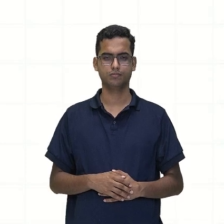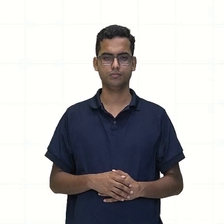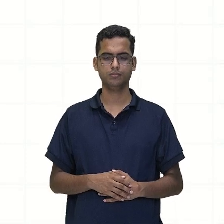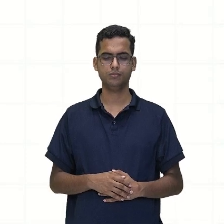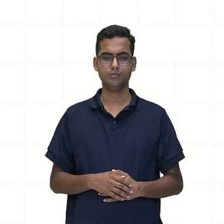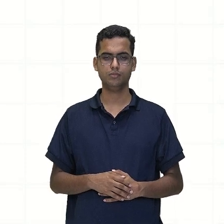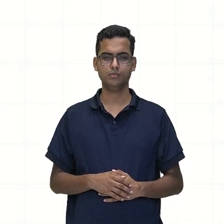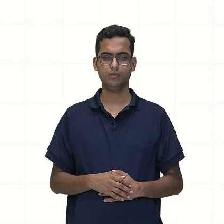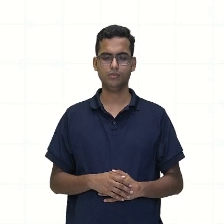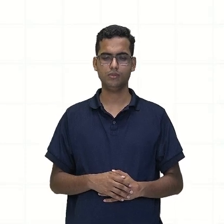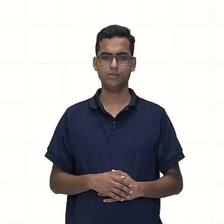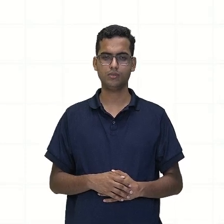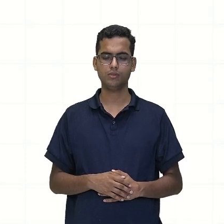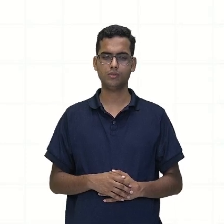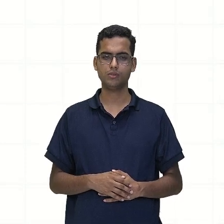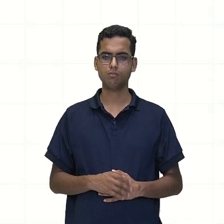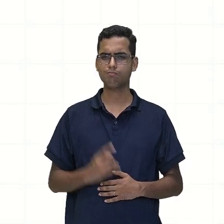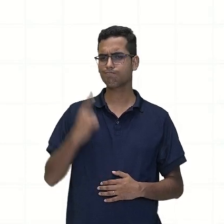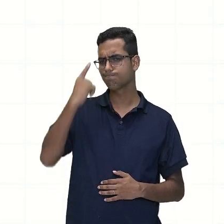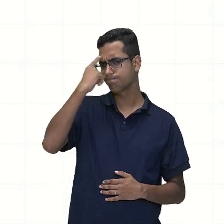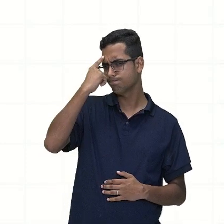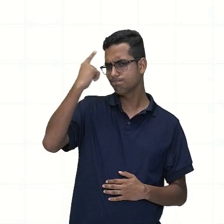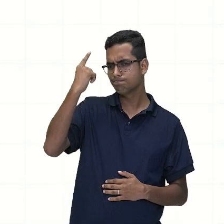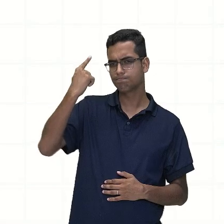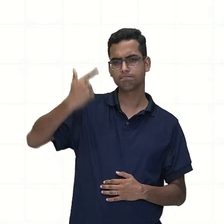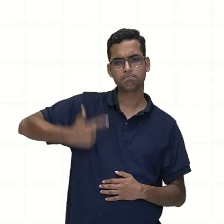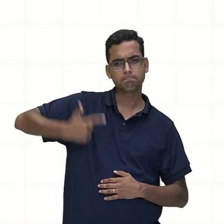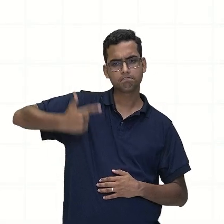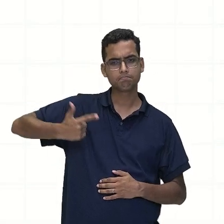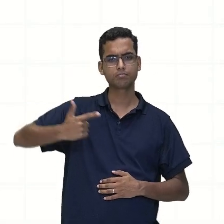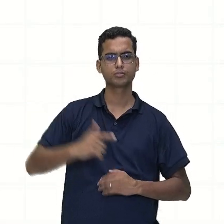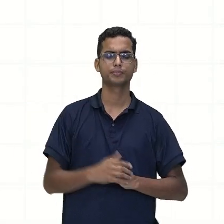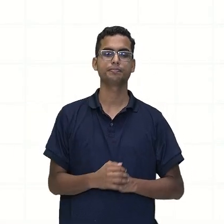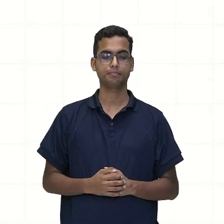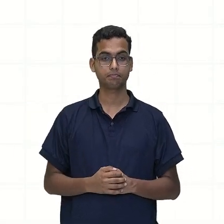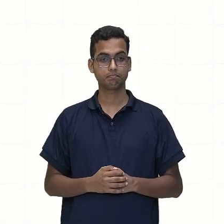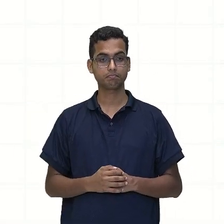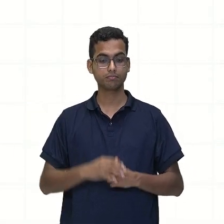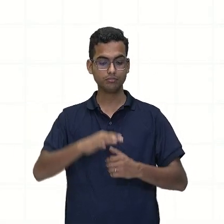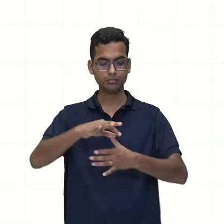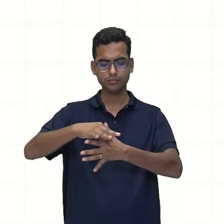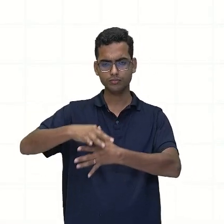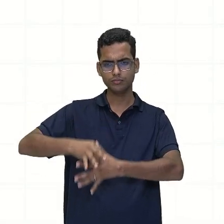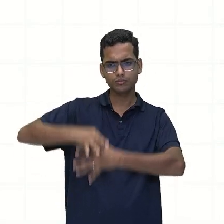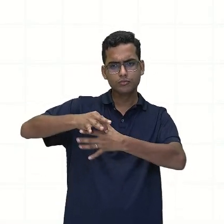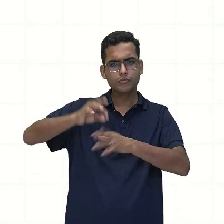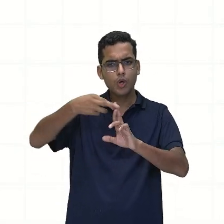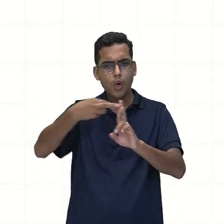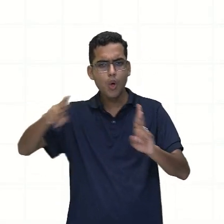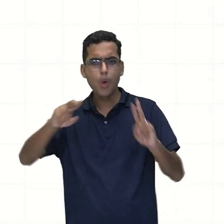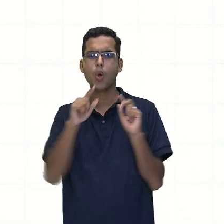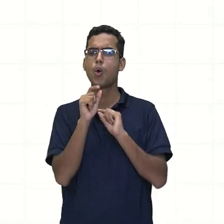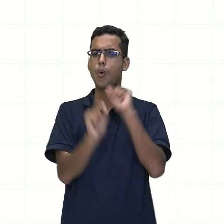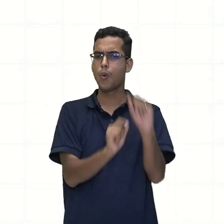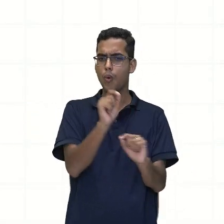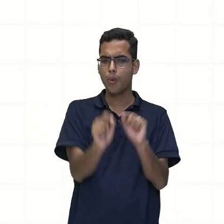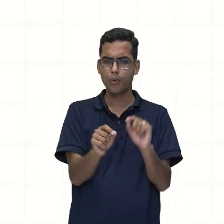E a segunda ideia é que toda liderança religiosa, ela é também uma